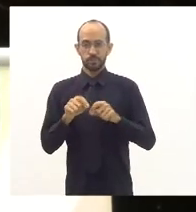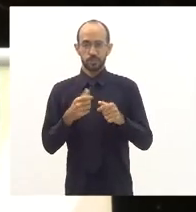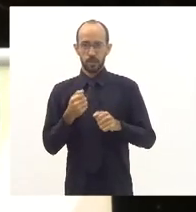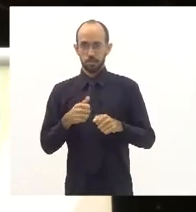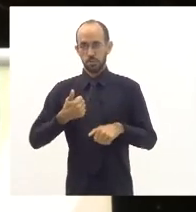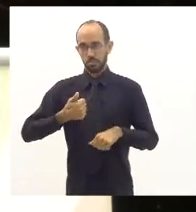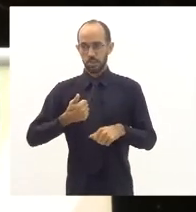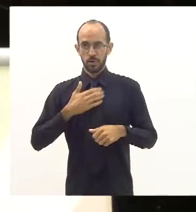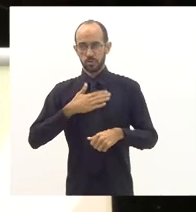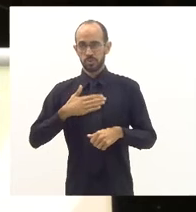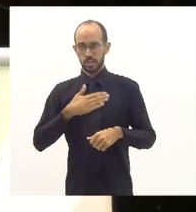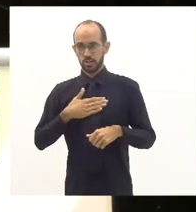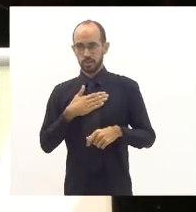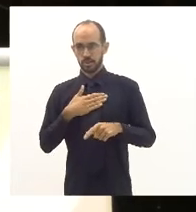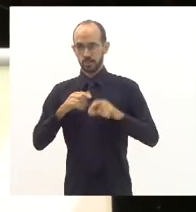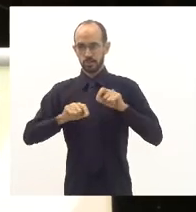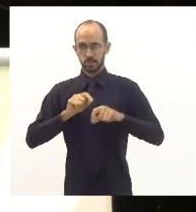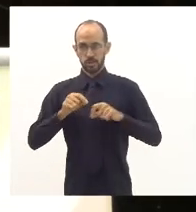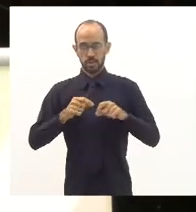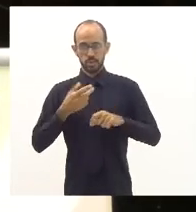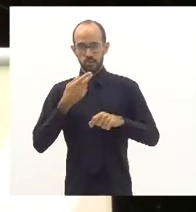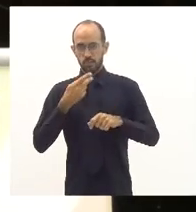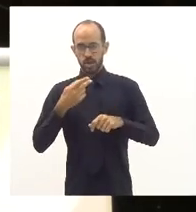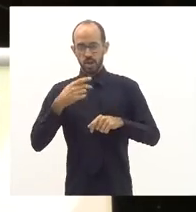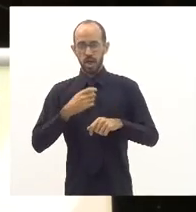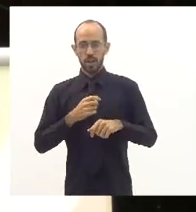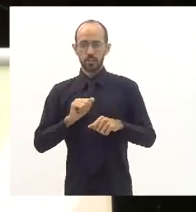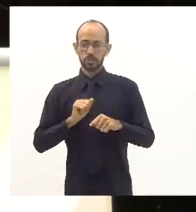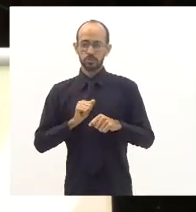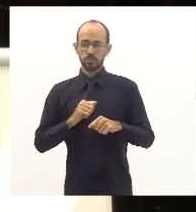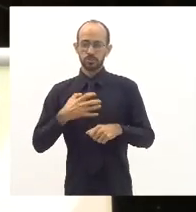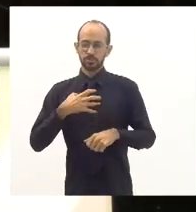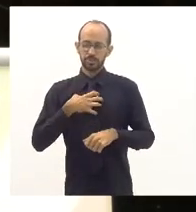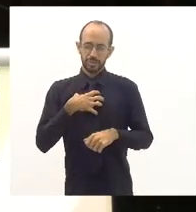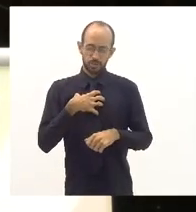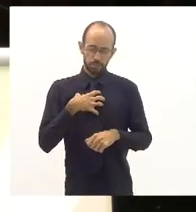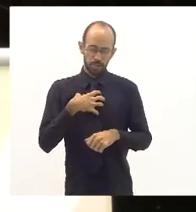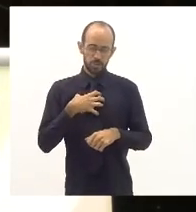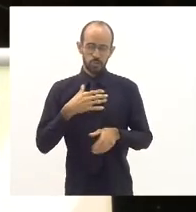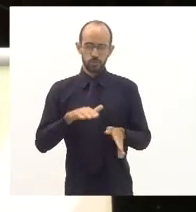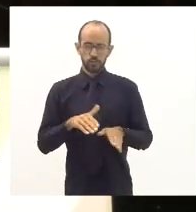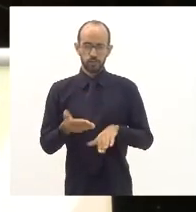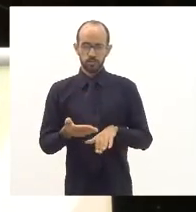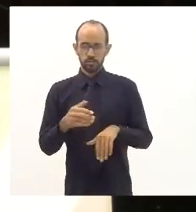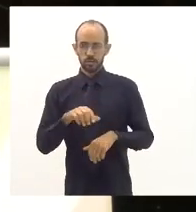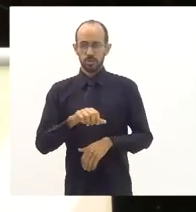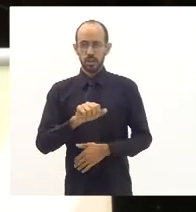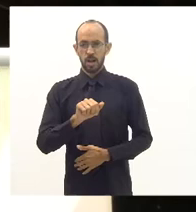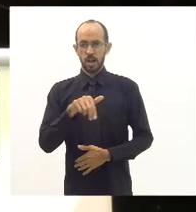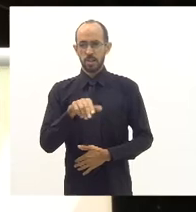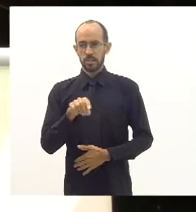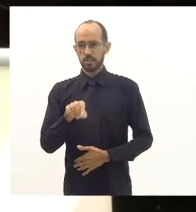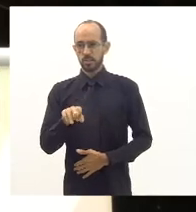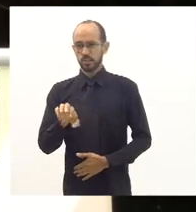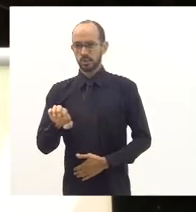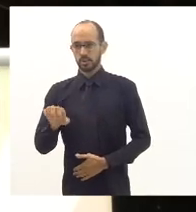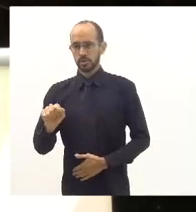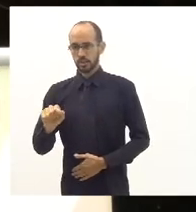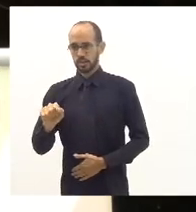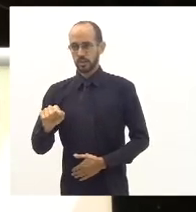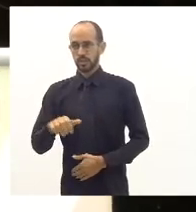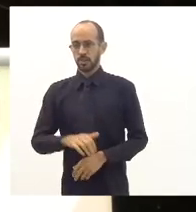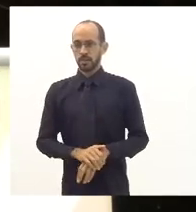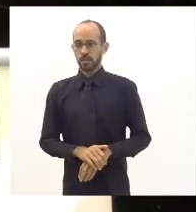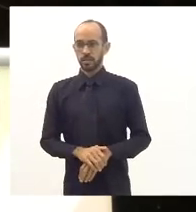gostaria de registrar o pesar do Ministério Público com o falecimento da Alessandra.